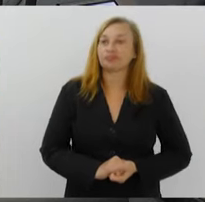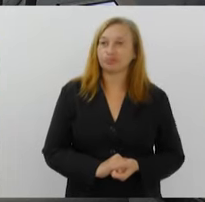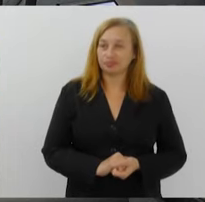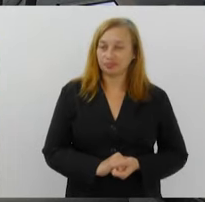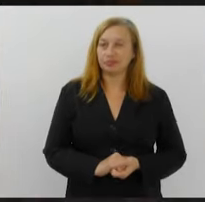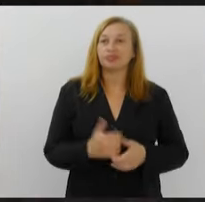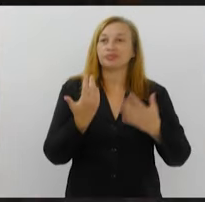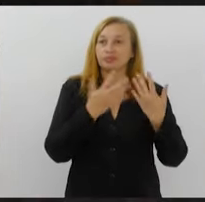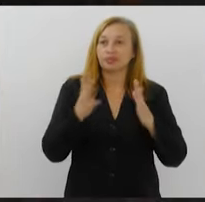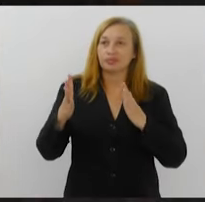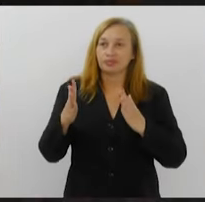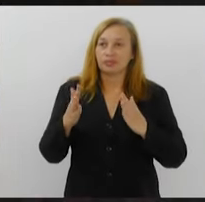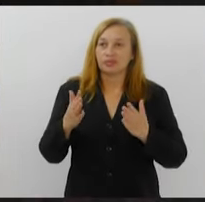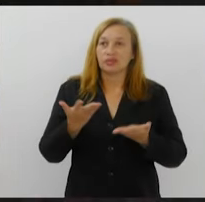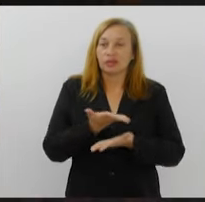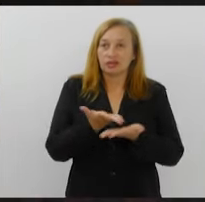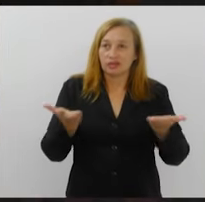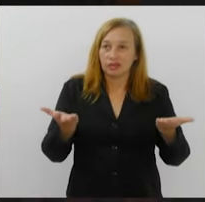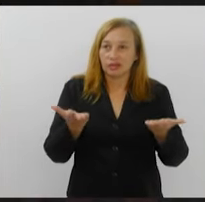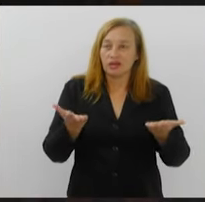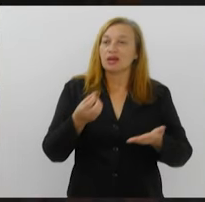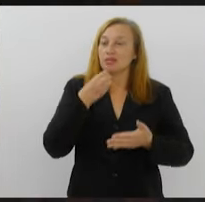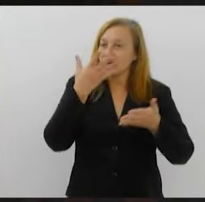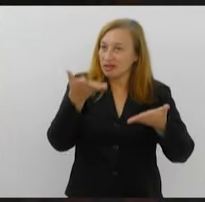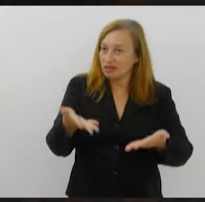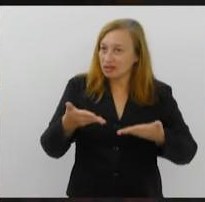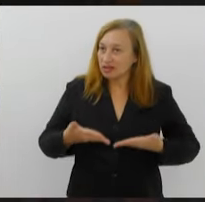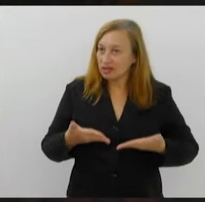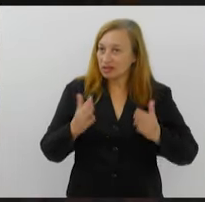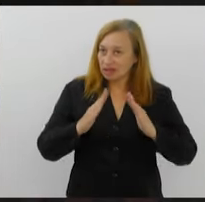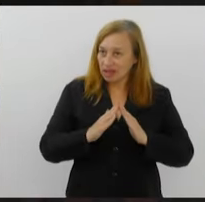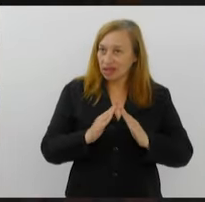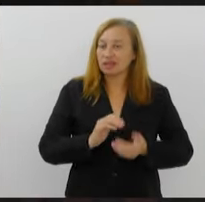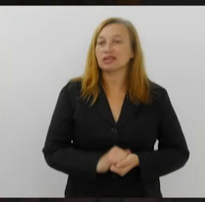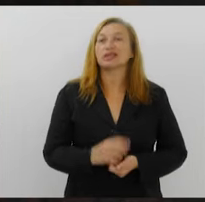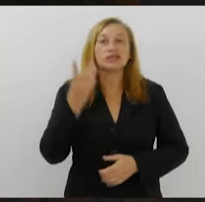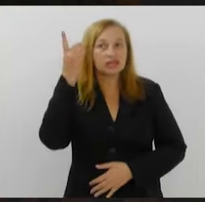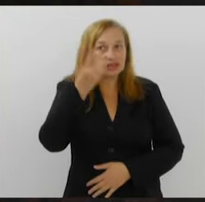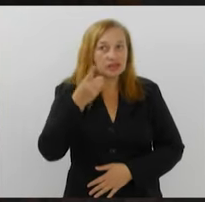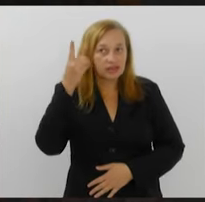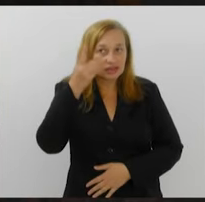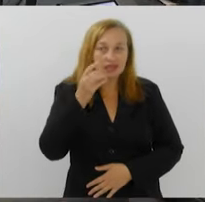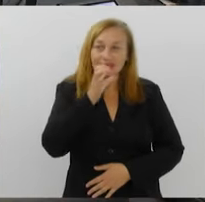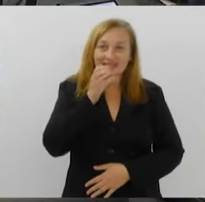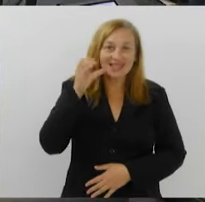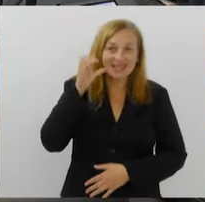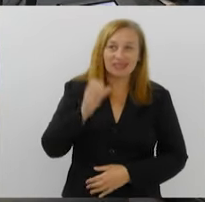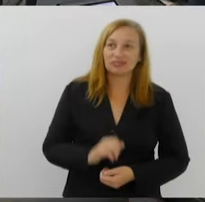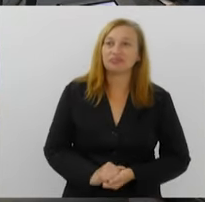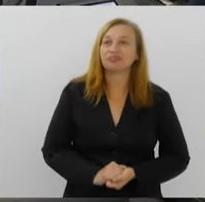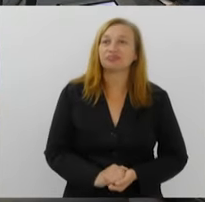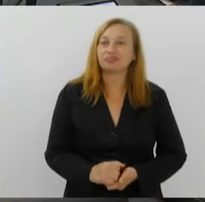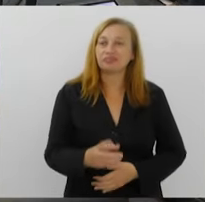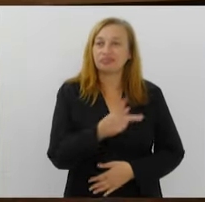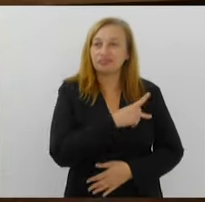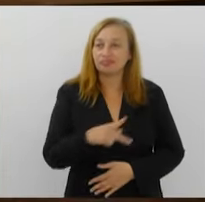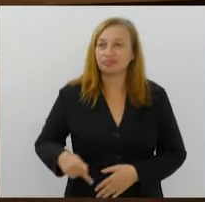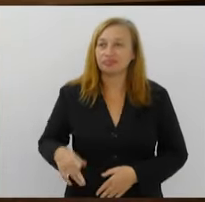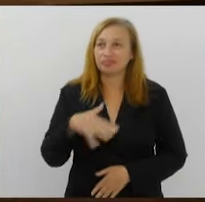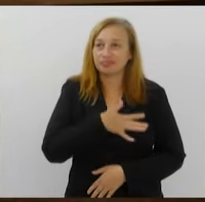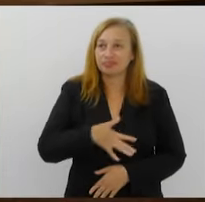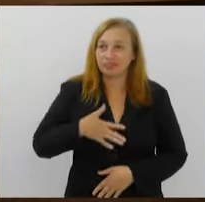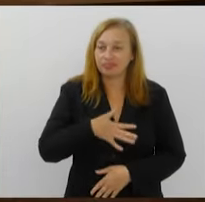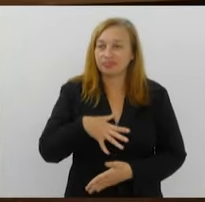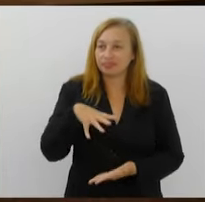Parabéns a todos os atletas. Sejam muito bem-vindos a essa casa. Deputada Célia Jordão. Presidente, eu gostaria de